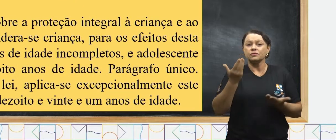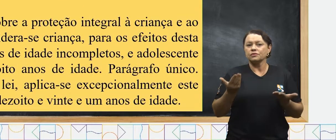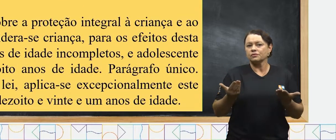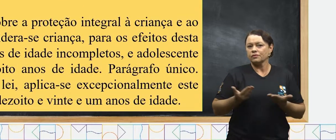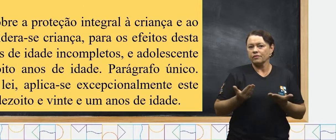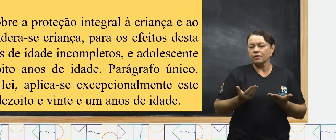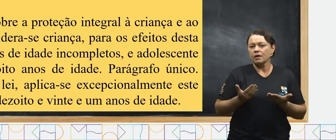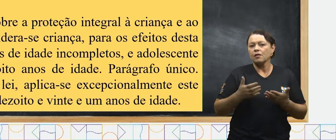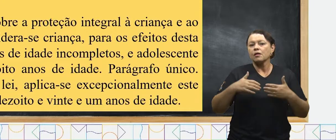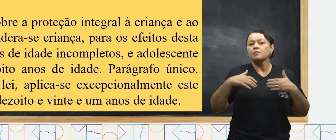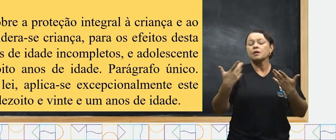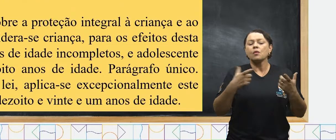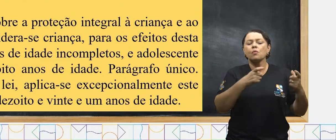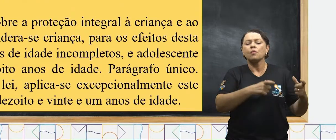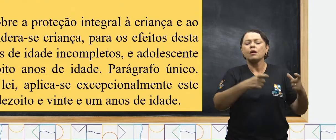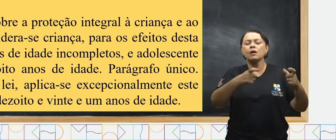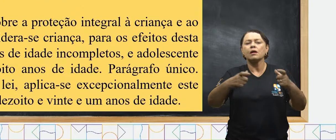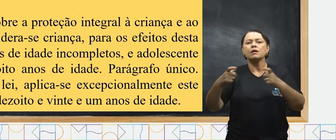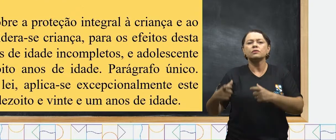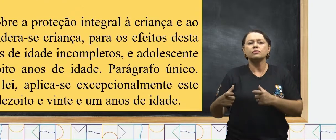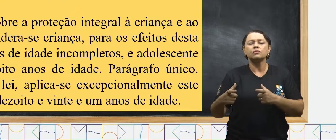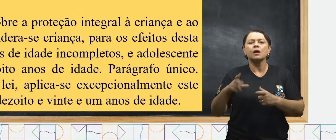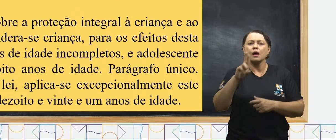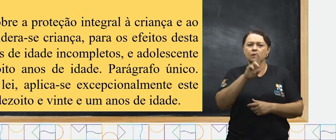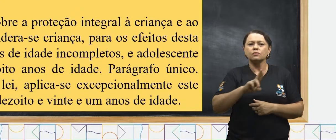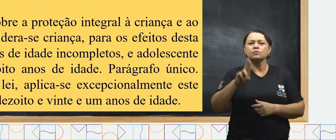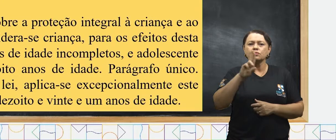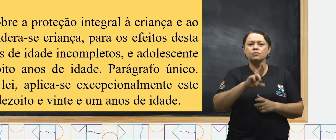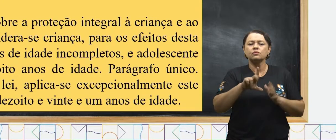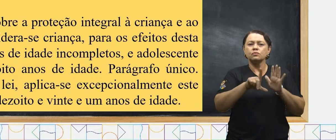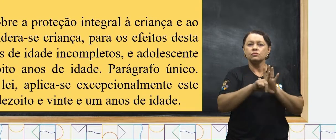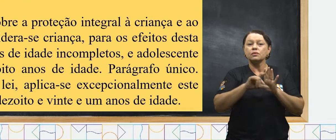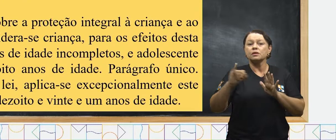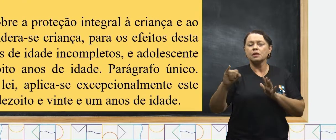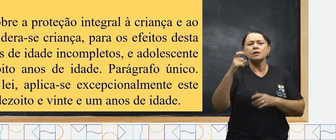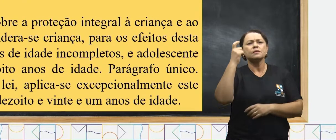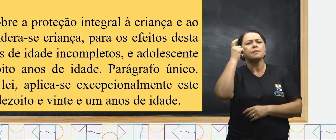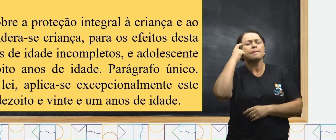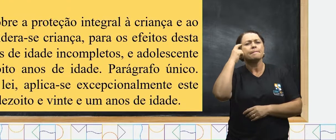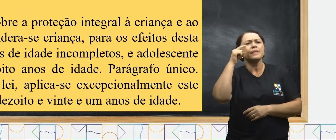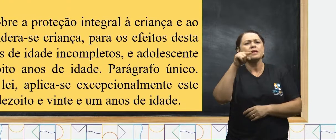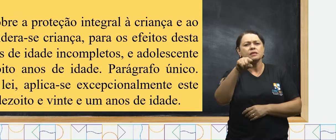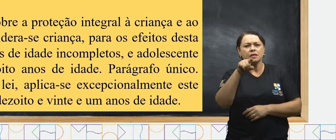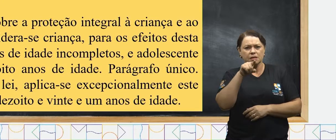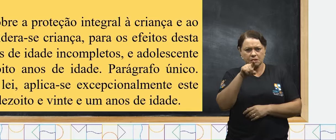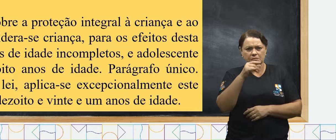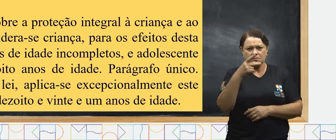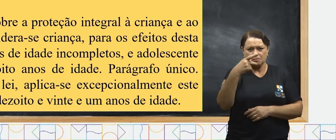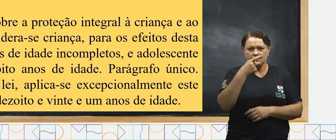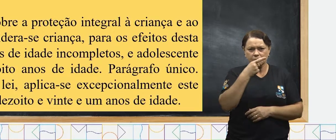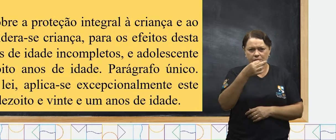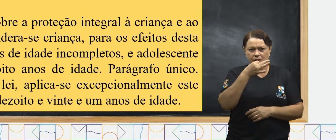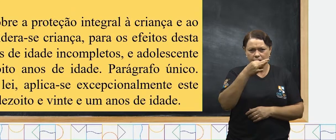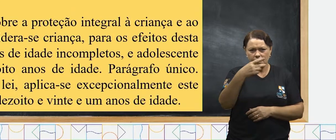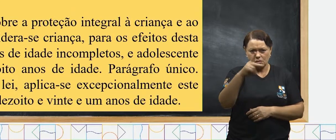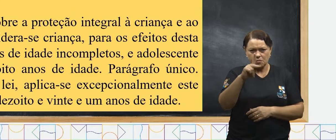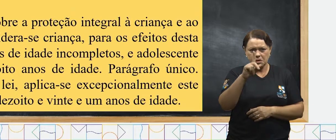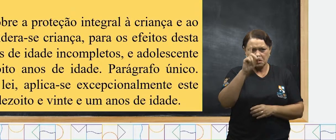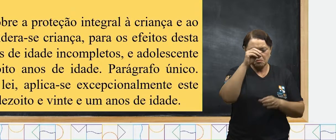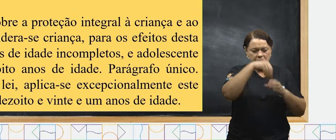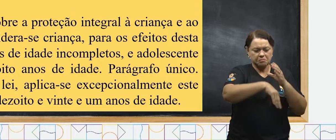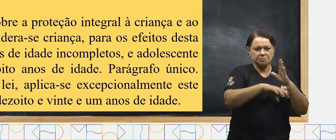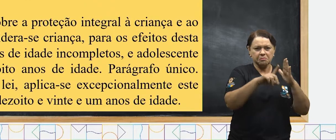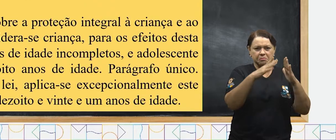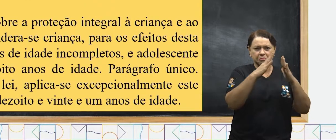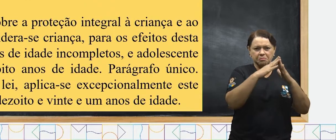em quais lugares circulam esta lei. Pense aí, você acha que a lei circula na igreja